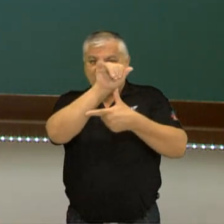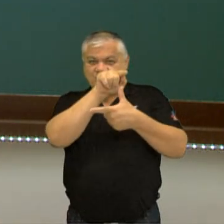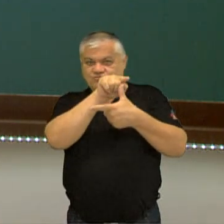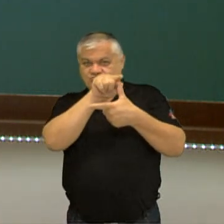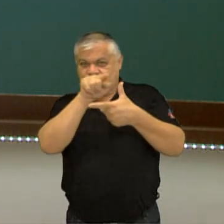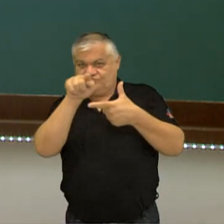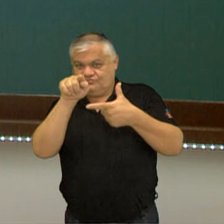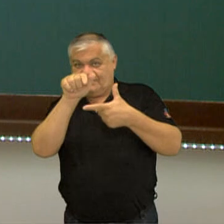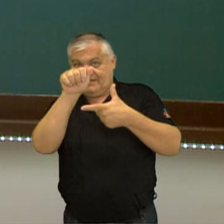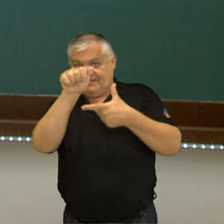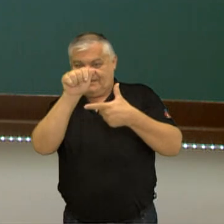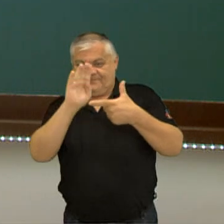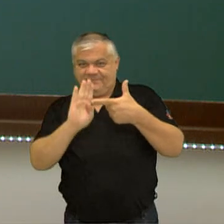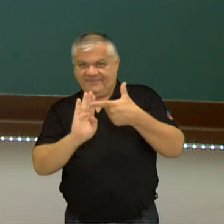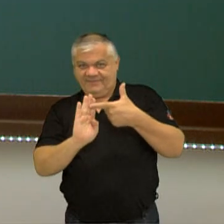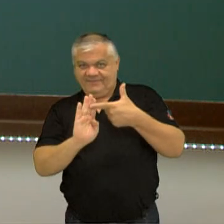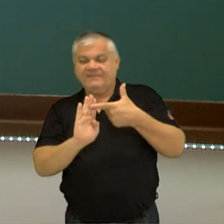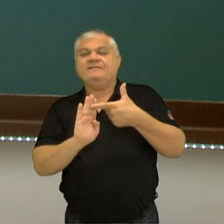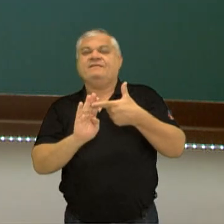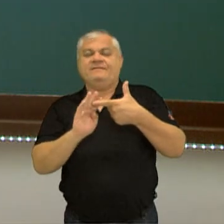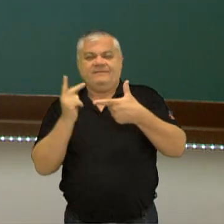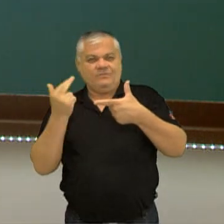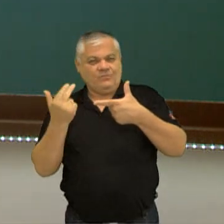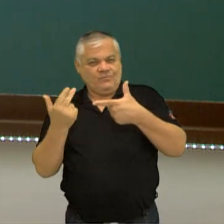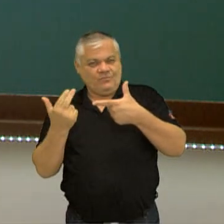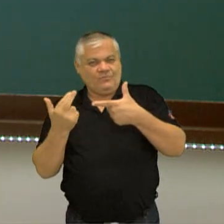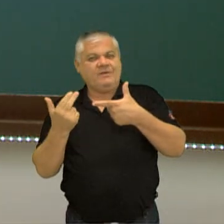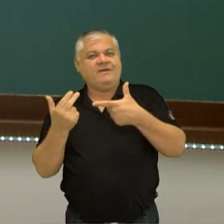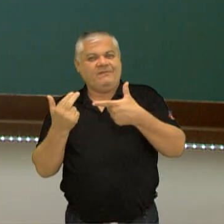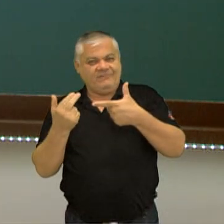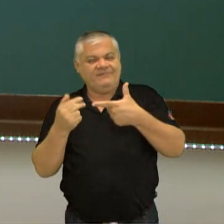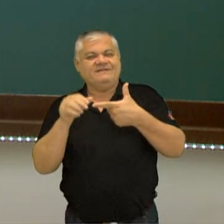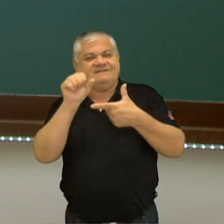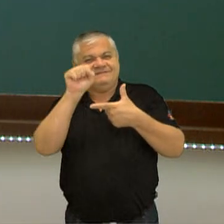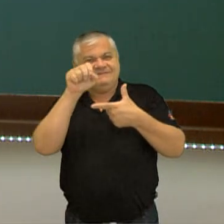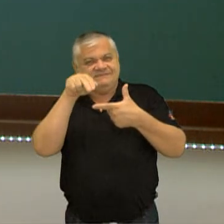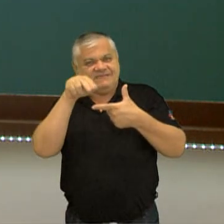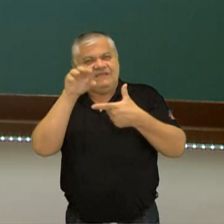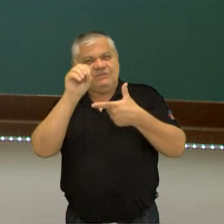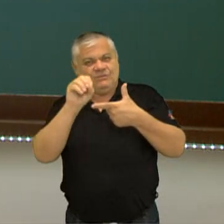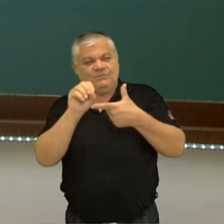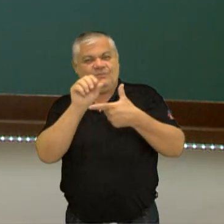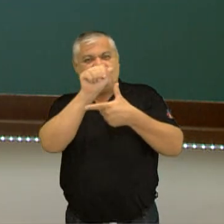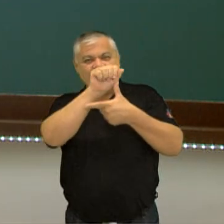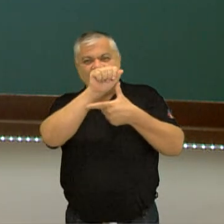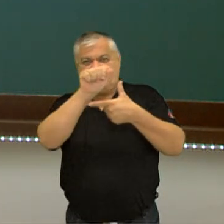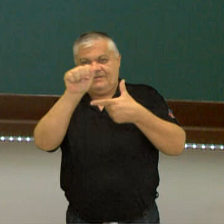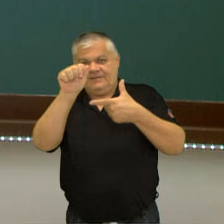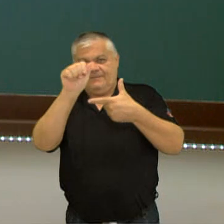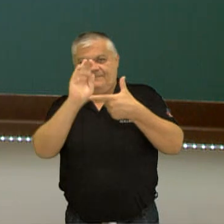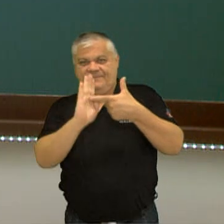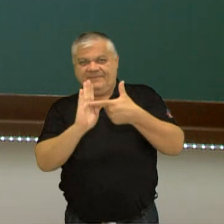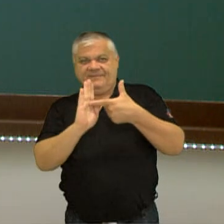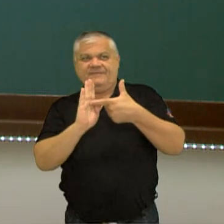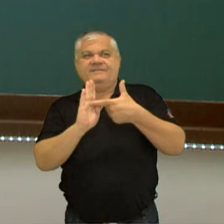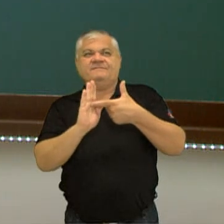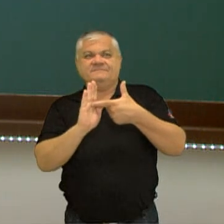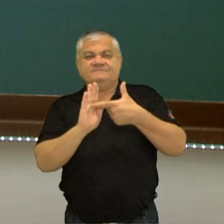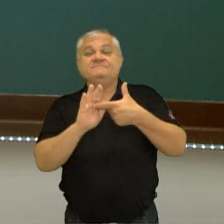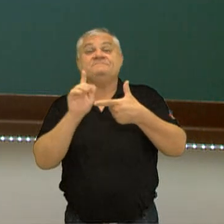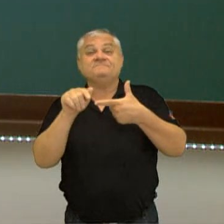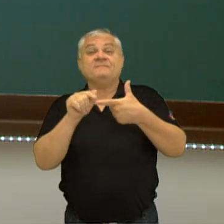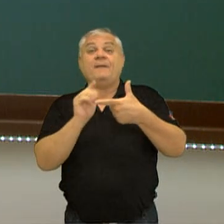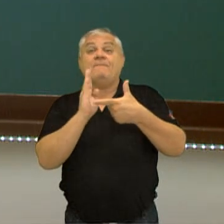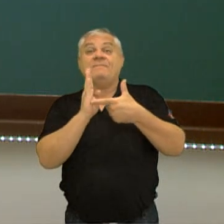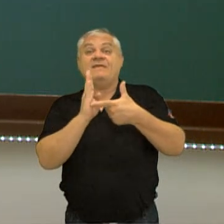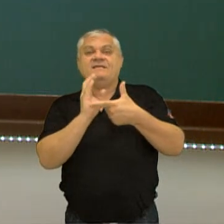a distância AB é exatamente o seno desse ângulo alfa e de forma análoga nós temos aqui que a distância